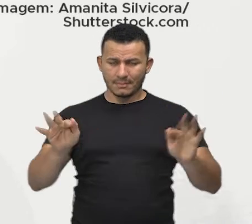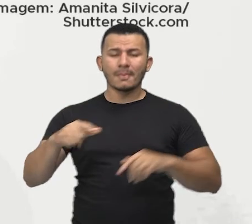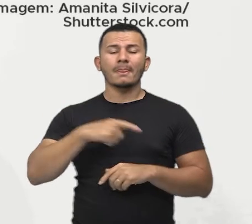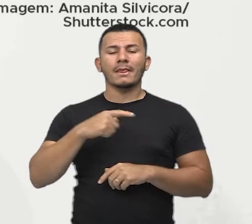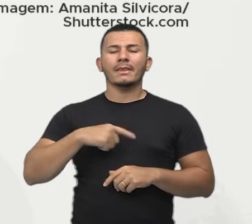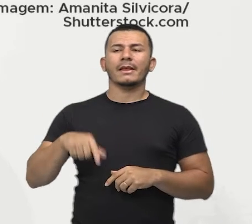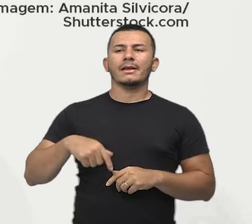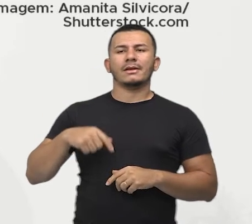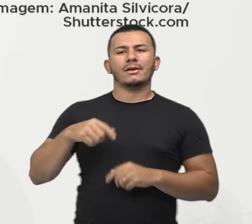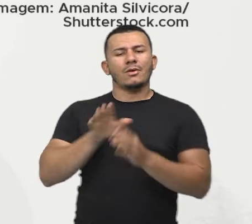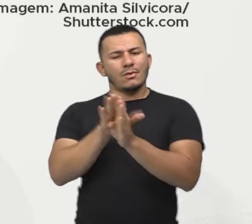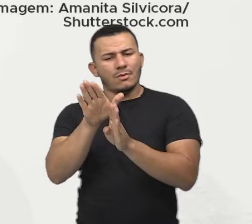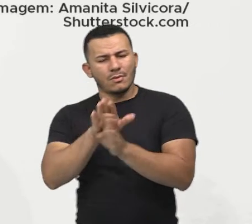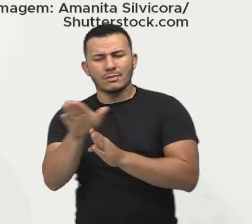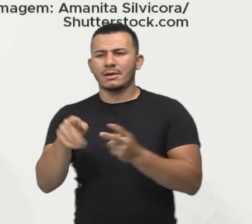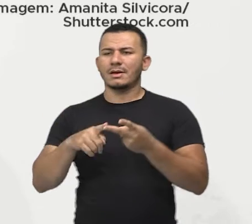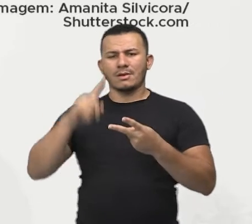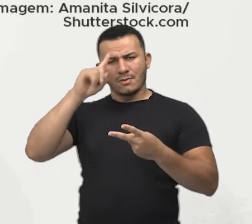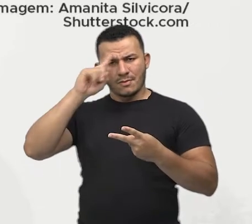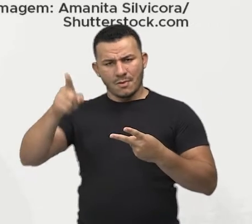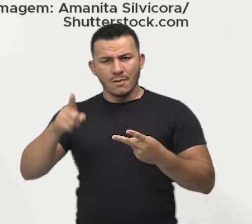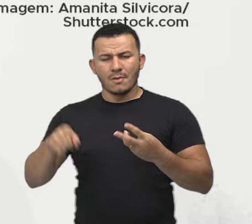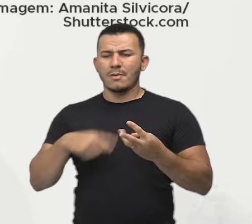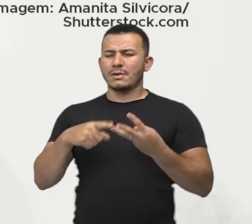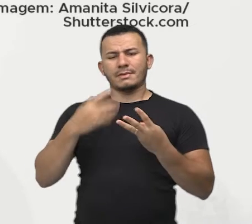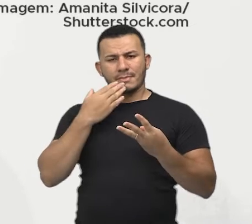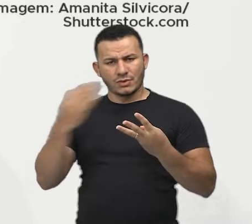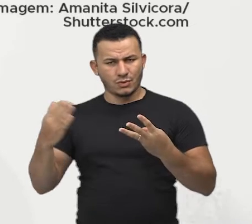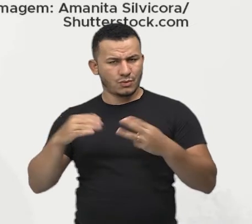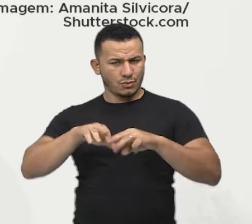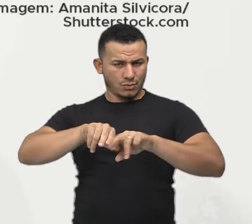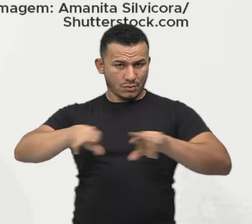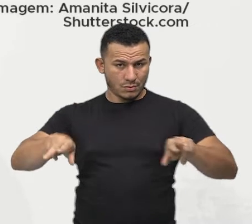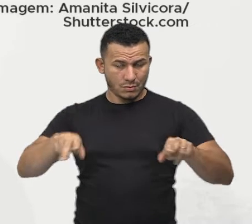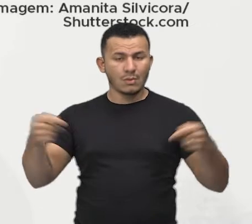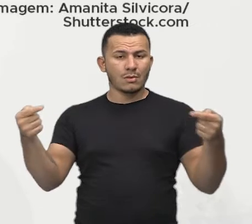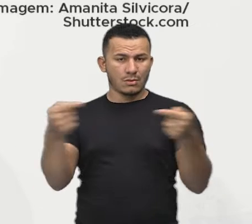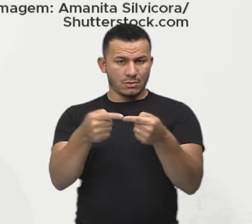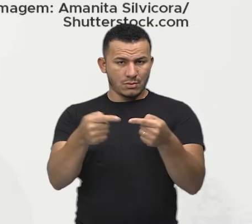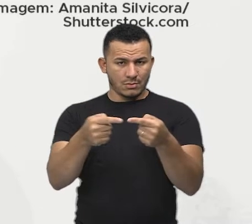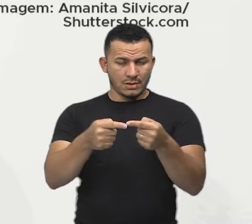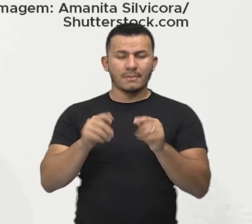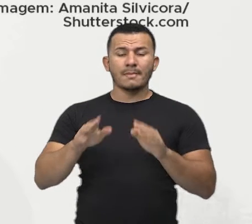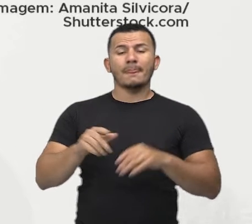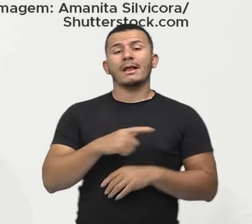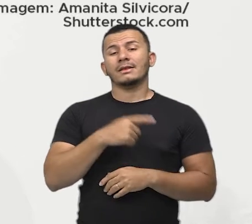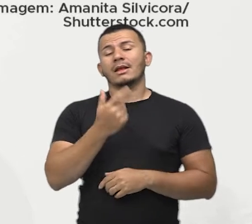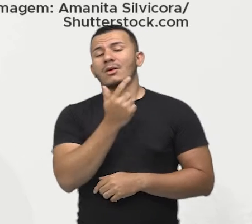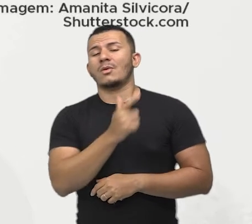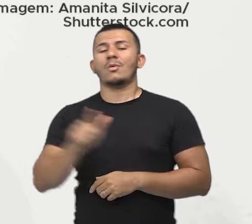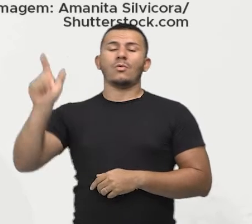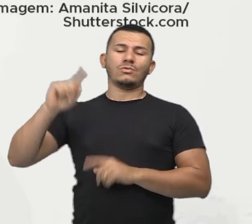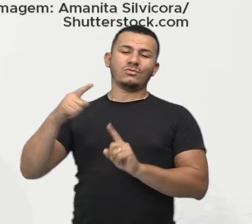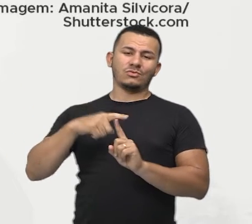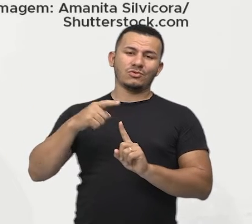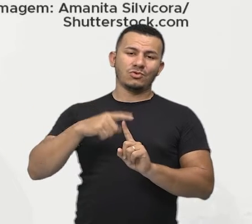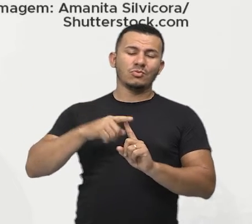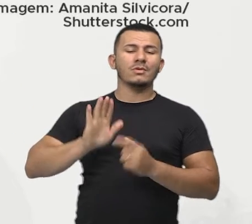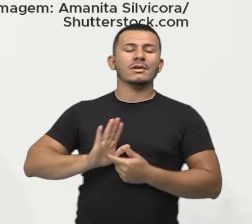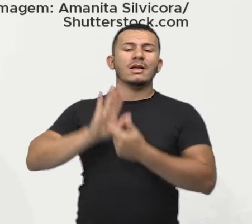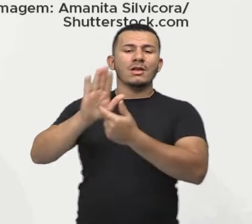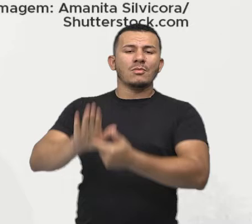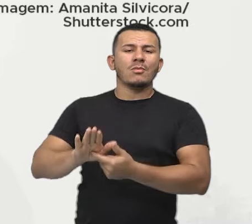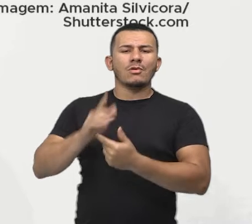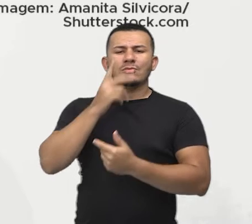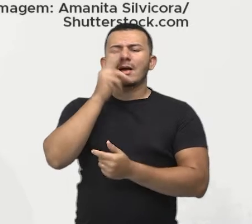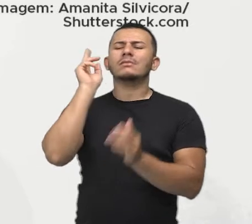ordem, conselho, pedido, este tipo de frase, certo? Mas existe também aquelas que vão trazer para a gente uma ideia